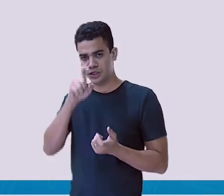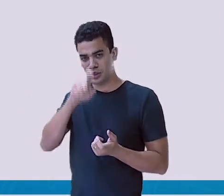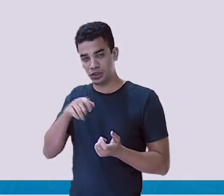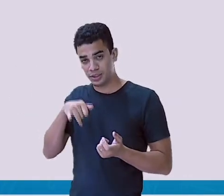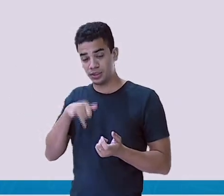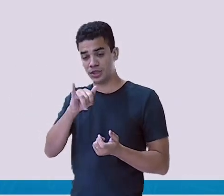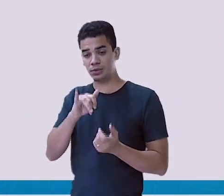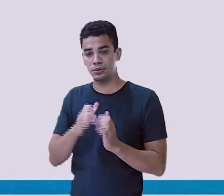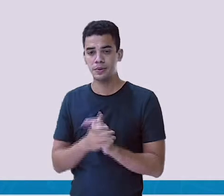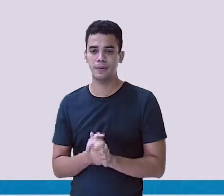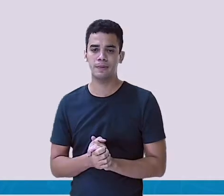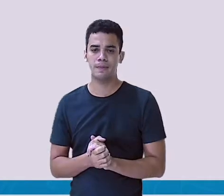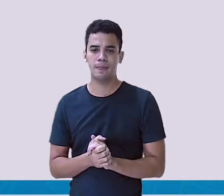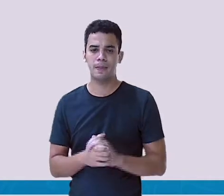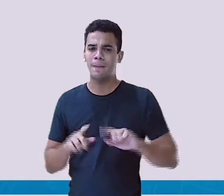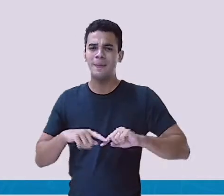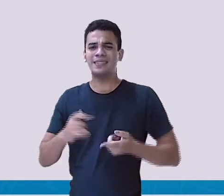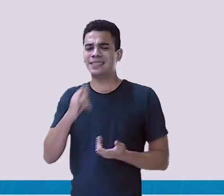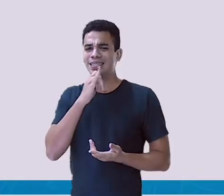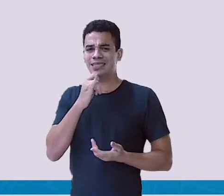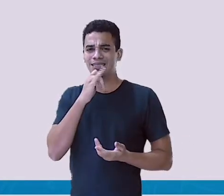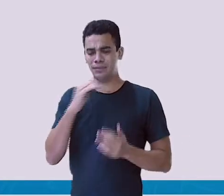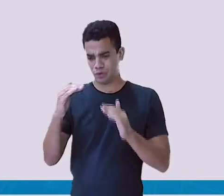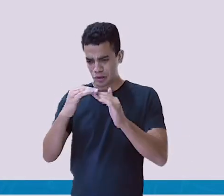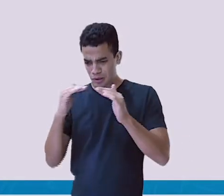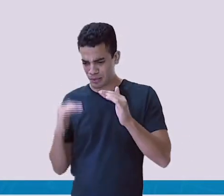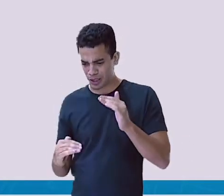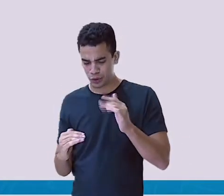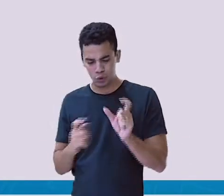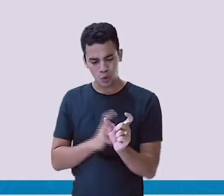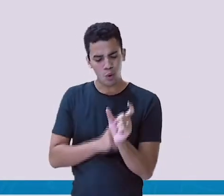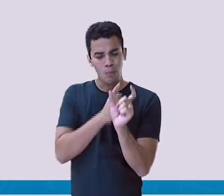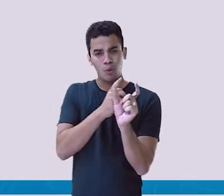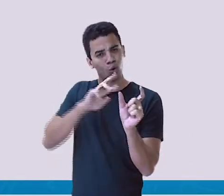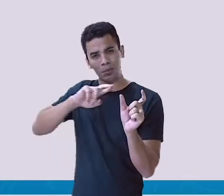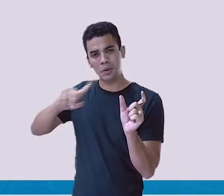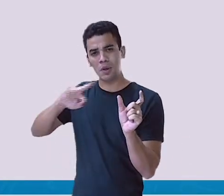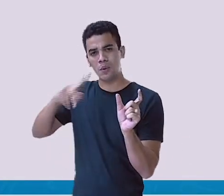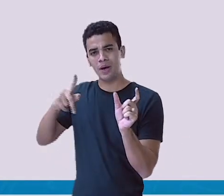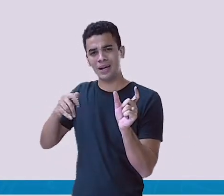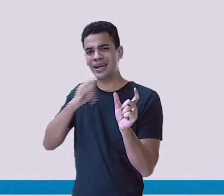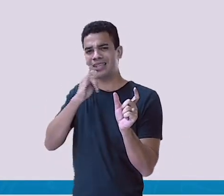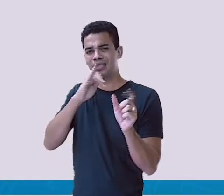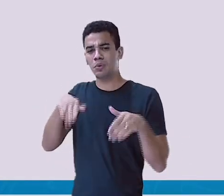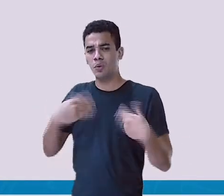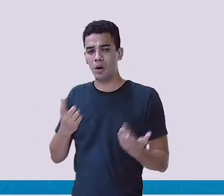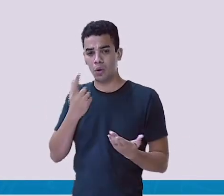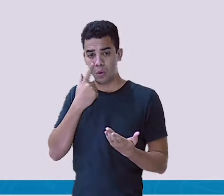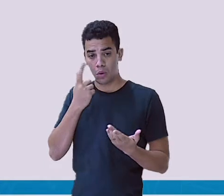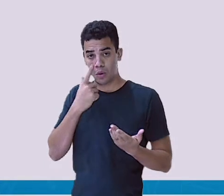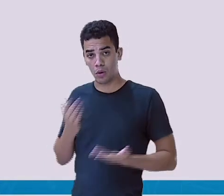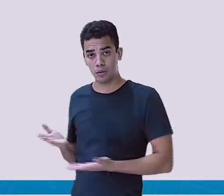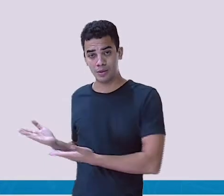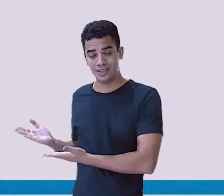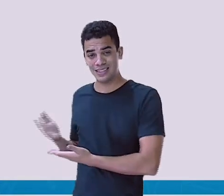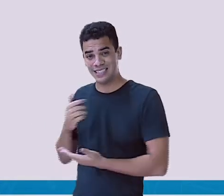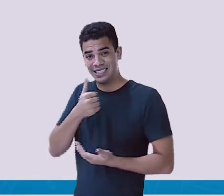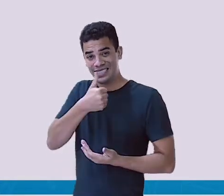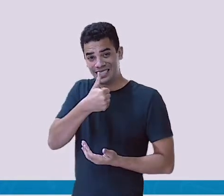o número 16, não é um monômio, porque para ser um monômio, a expressão tem que representar